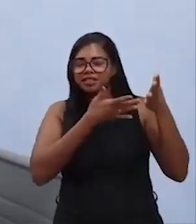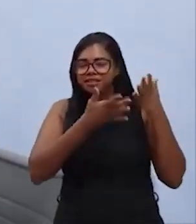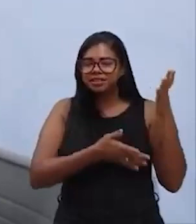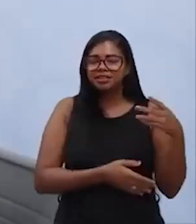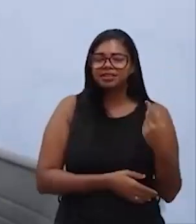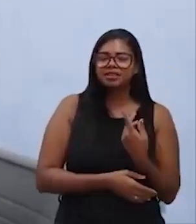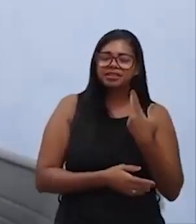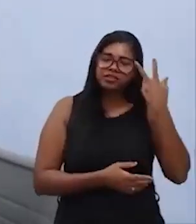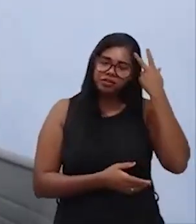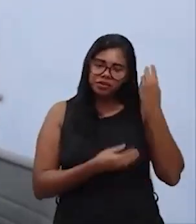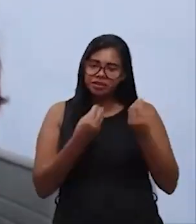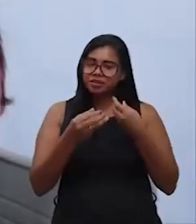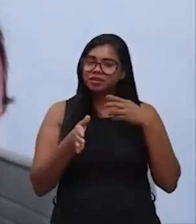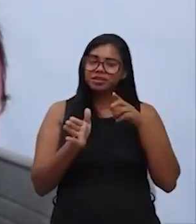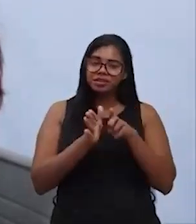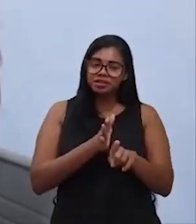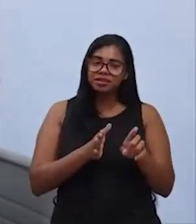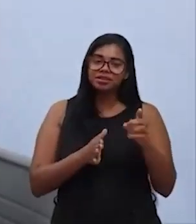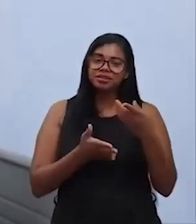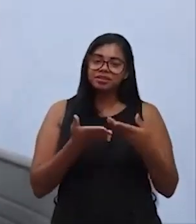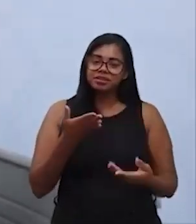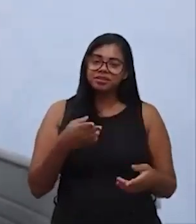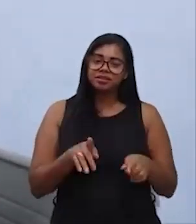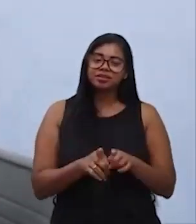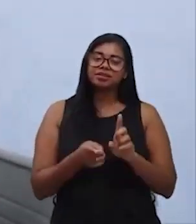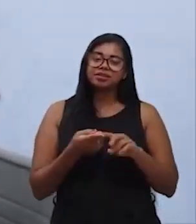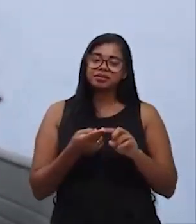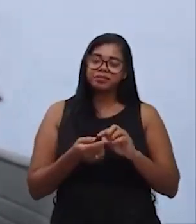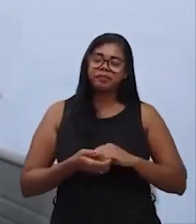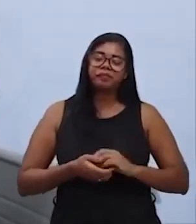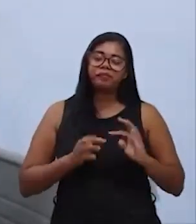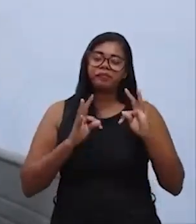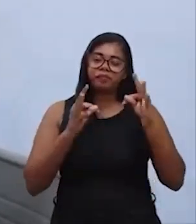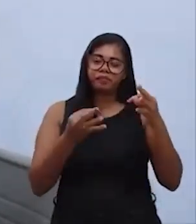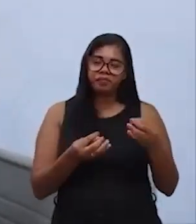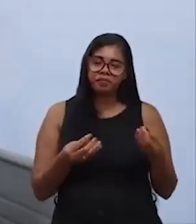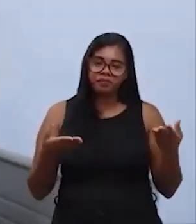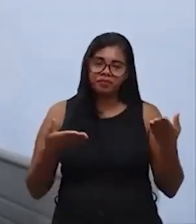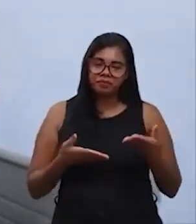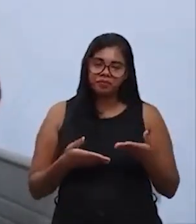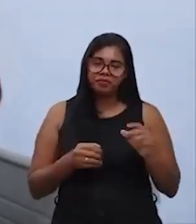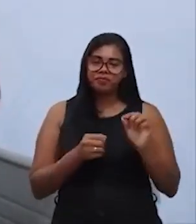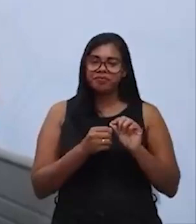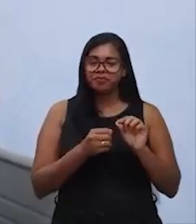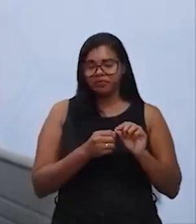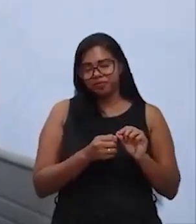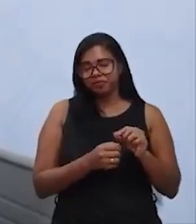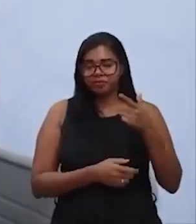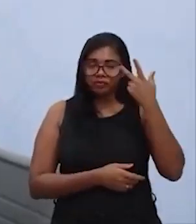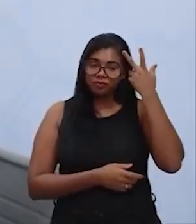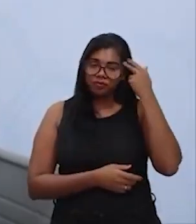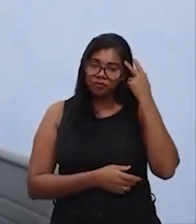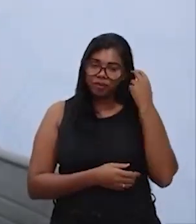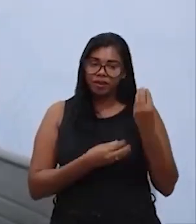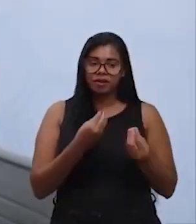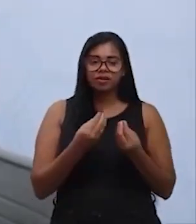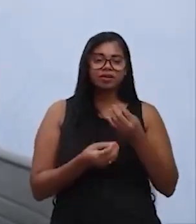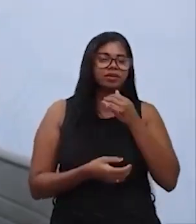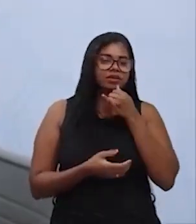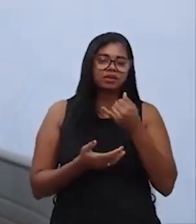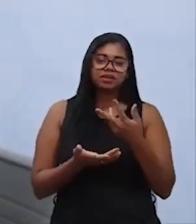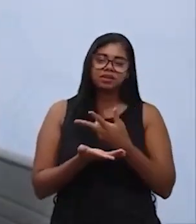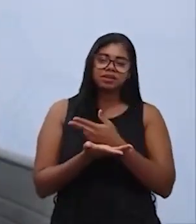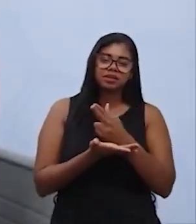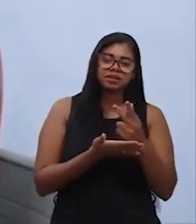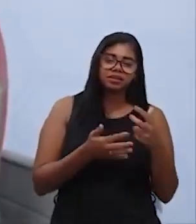essa coisa tátil está se perdendo muito, não é? E assim, tudo que a gente faz, que antes era manual, como esse recortar,